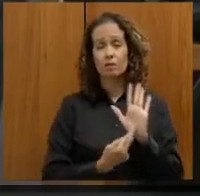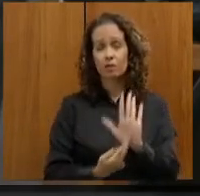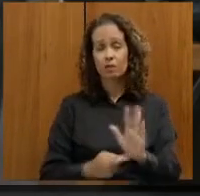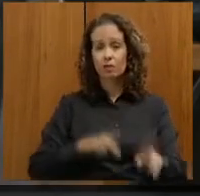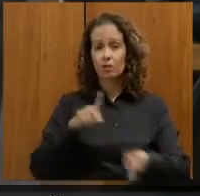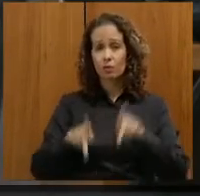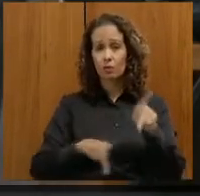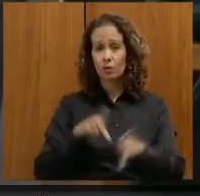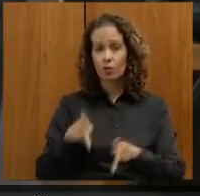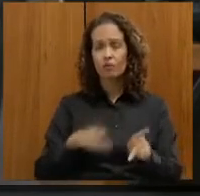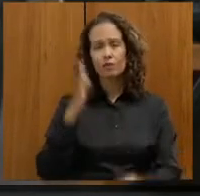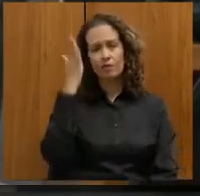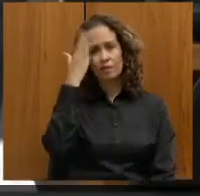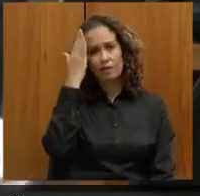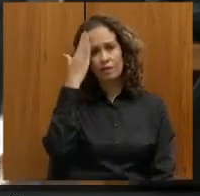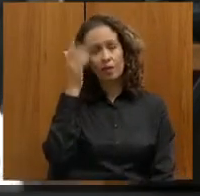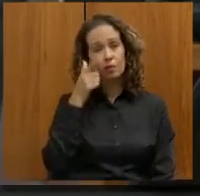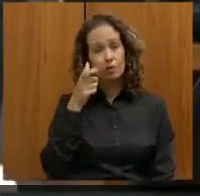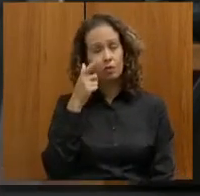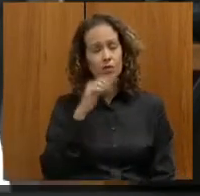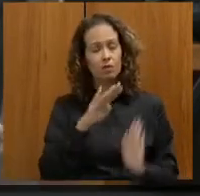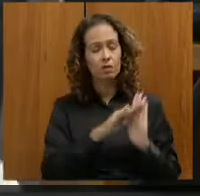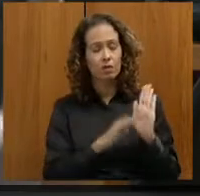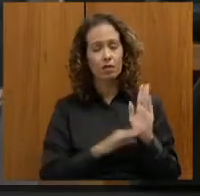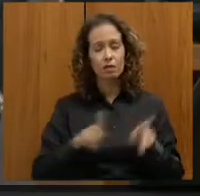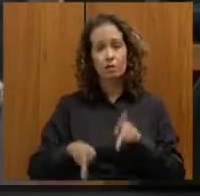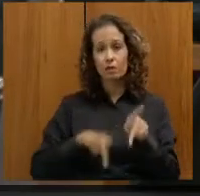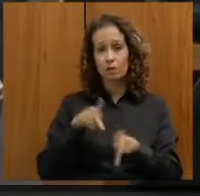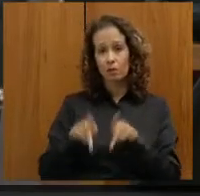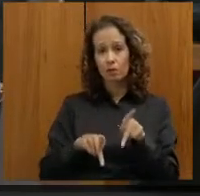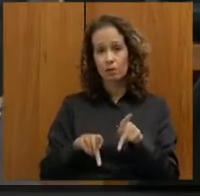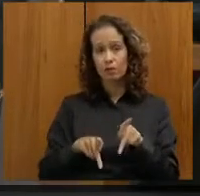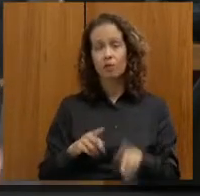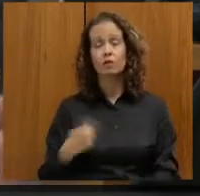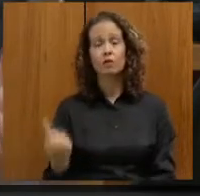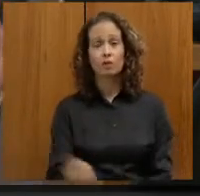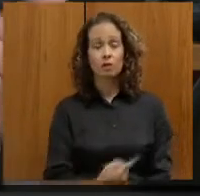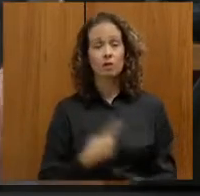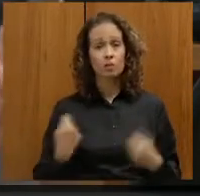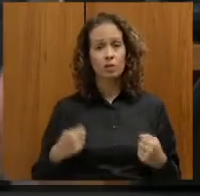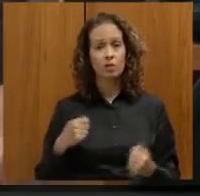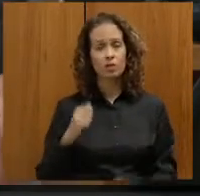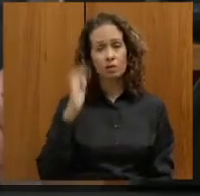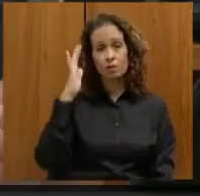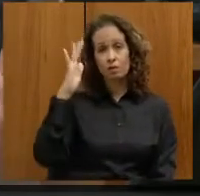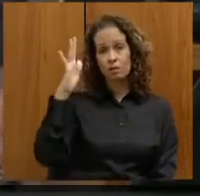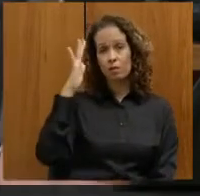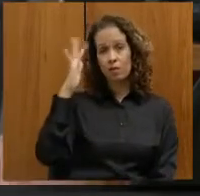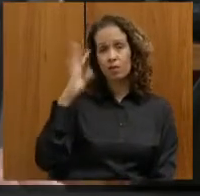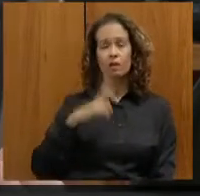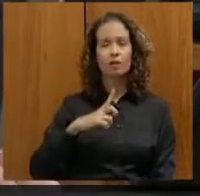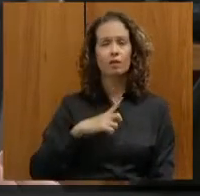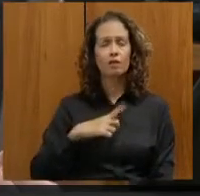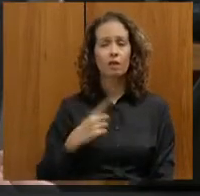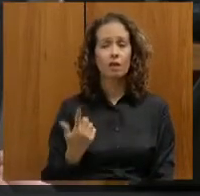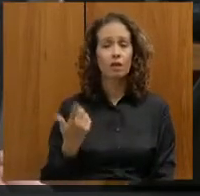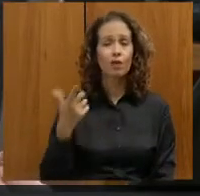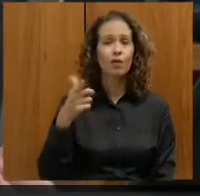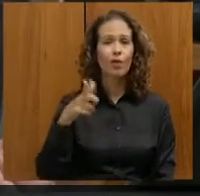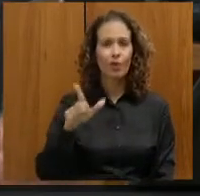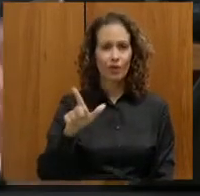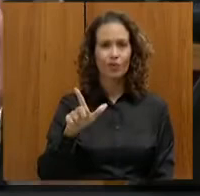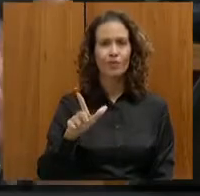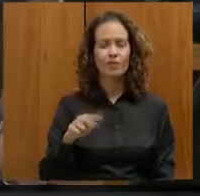povo e que conhece os interesses do povo e nós temos que pensar que deve outros tem outros caminhos